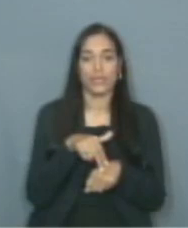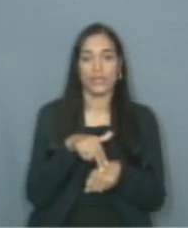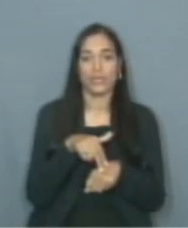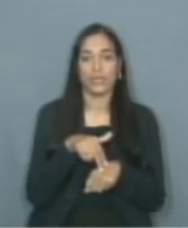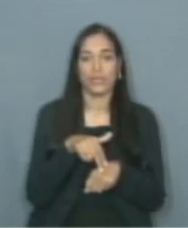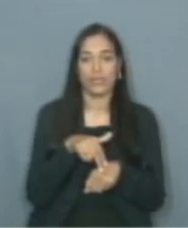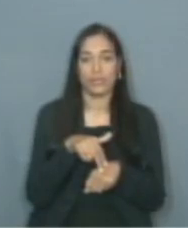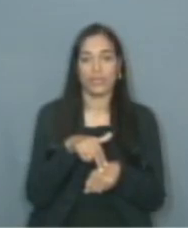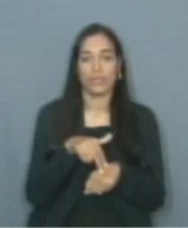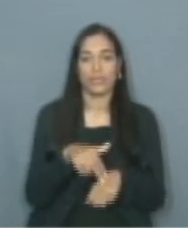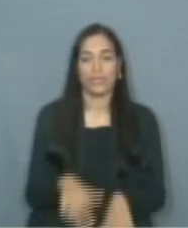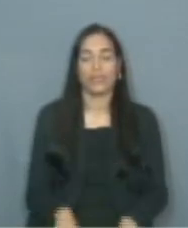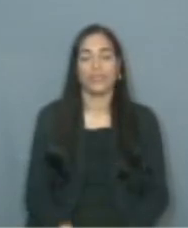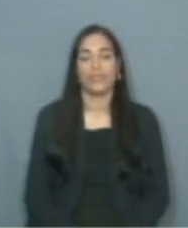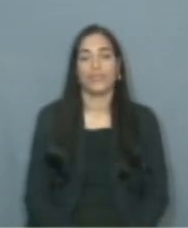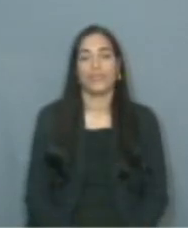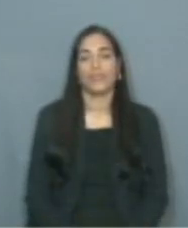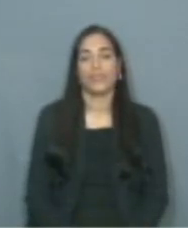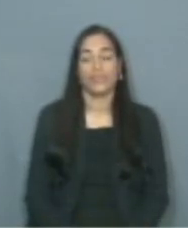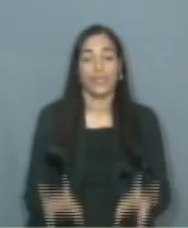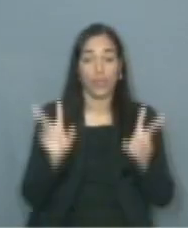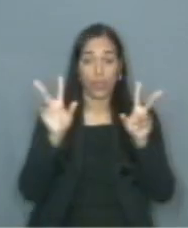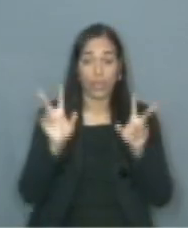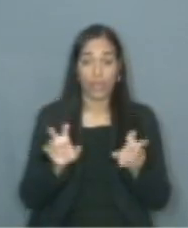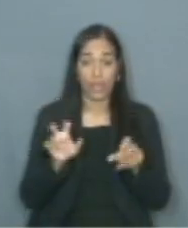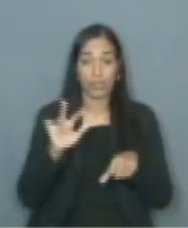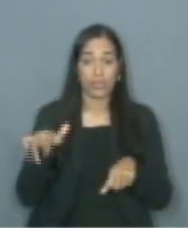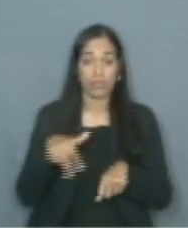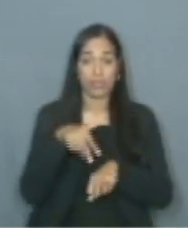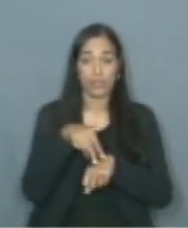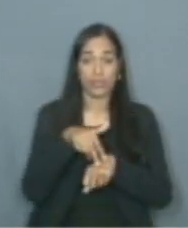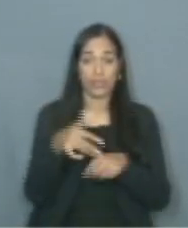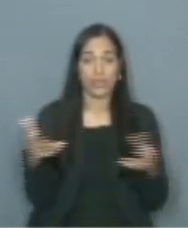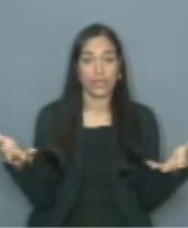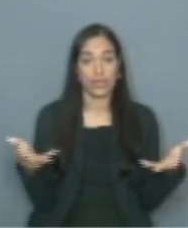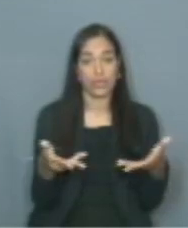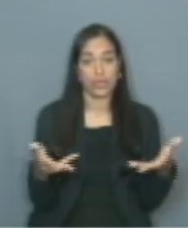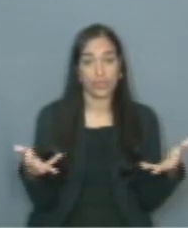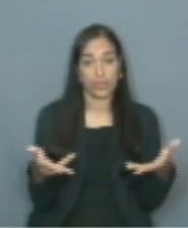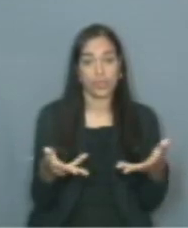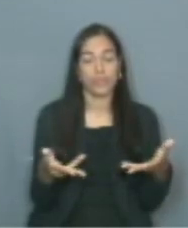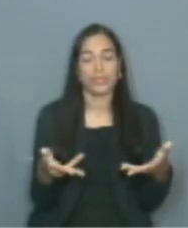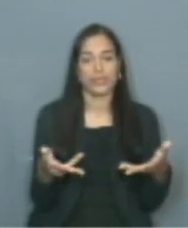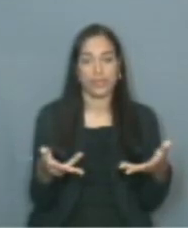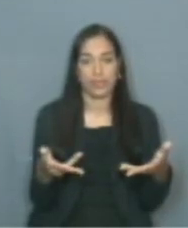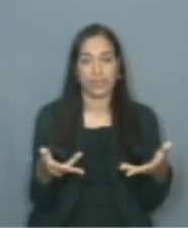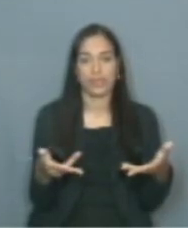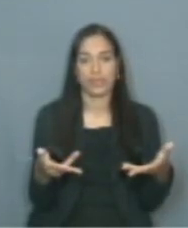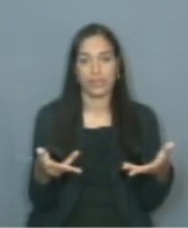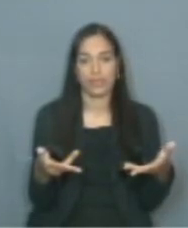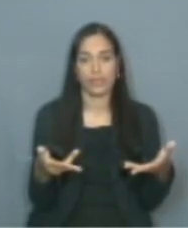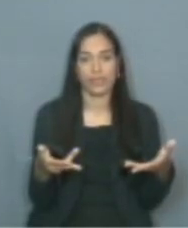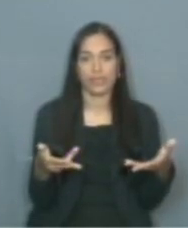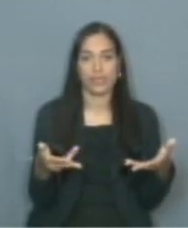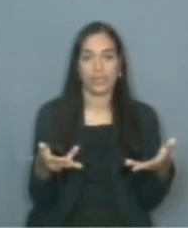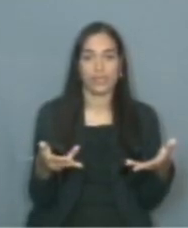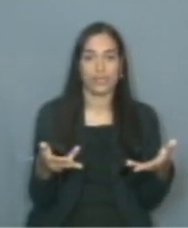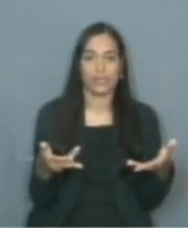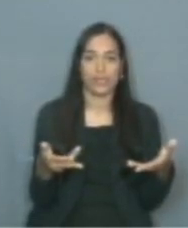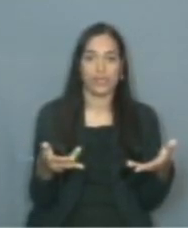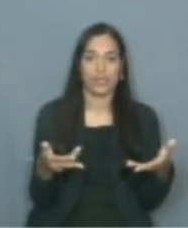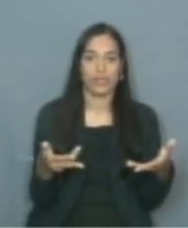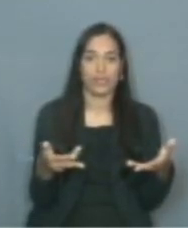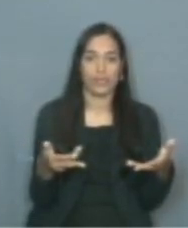Obrigada, senhor presidente. O tema que me traz à tribuna hoje é um